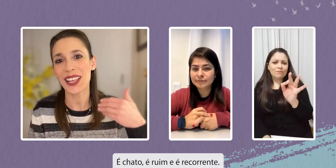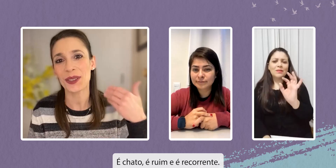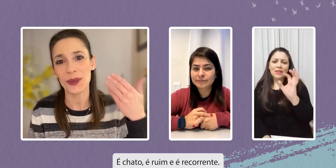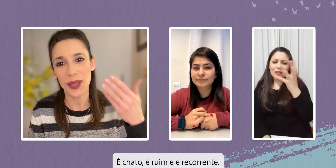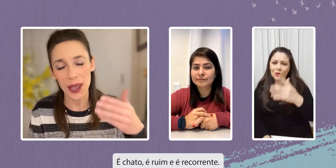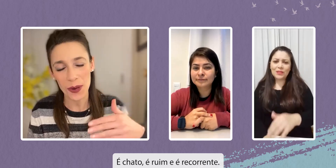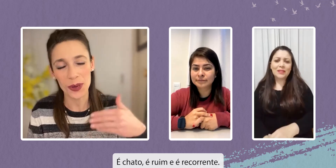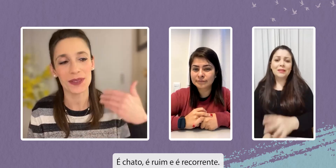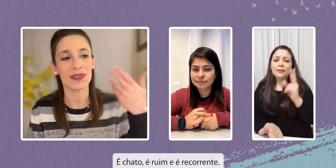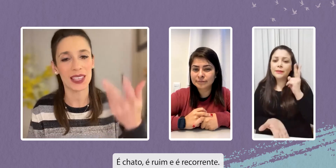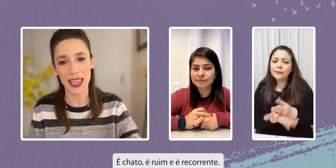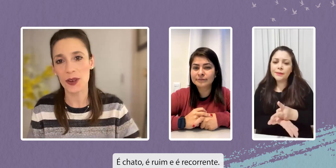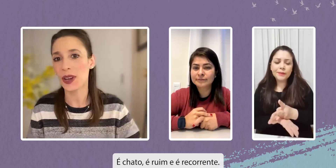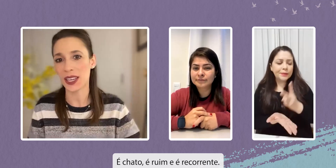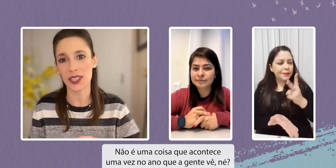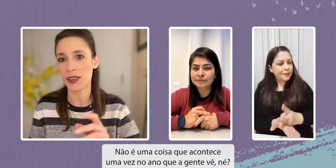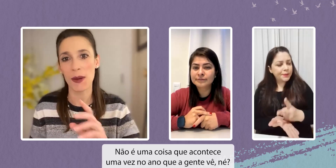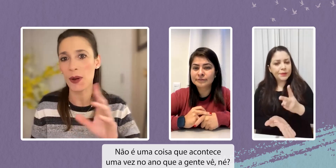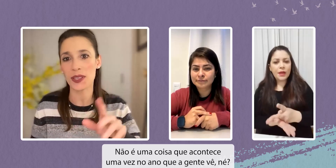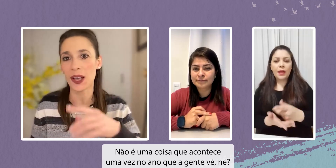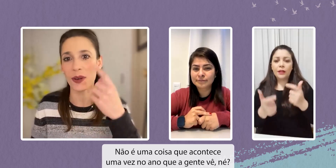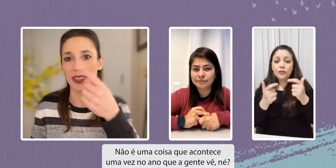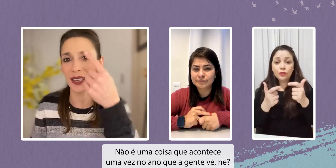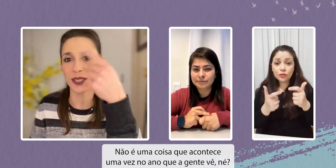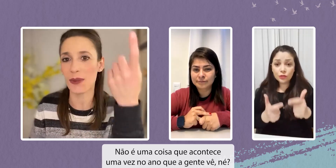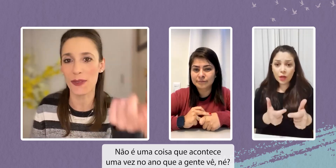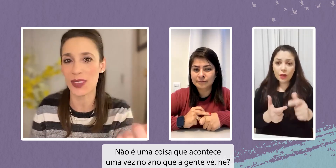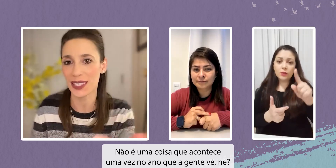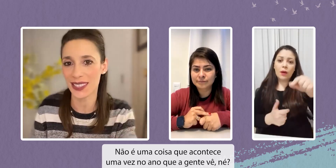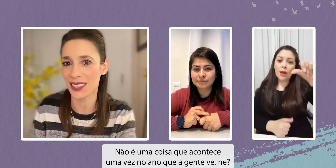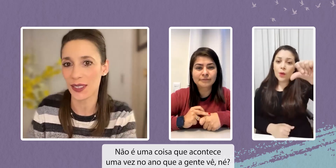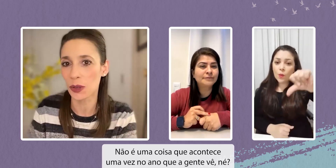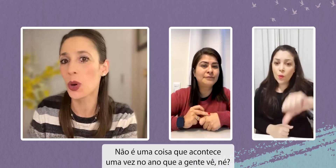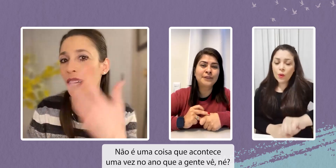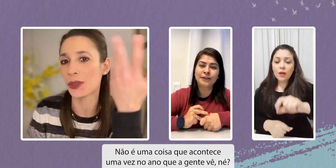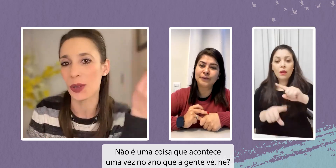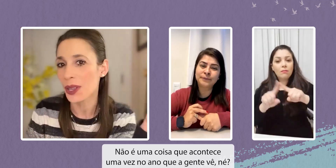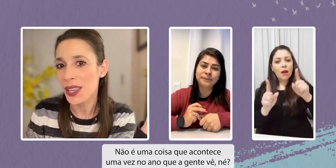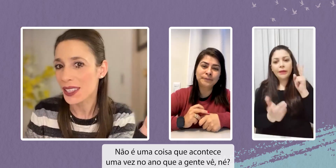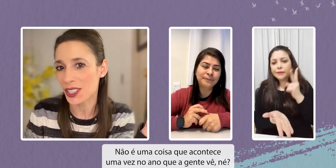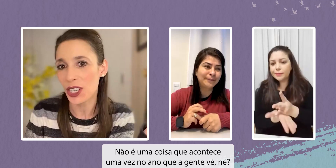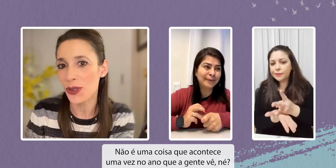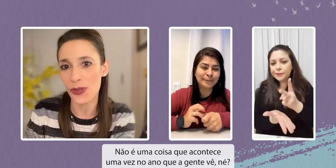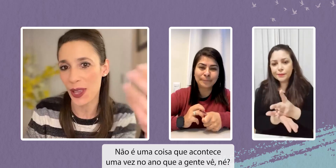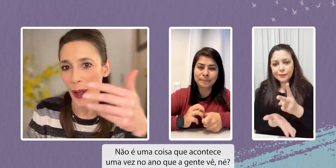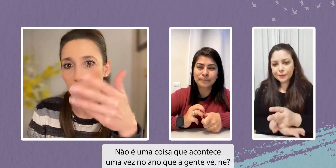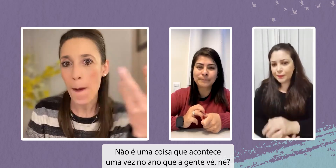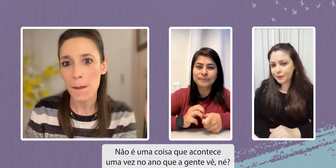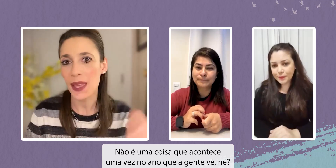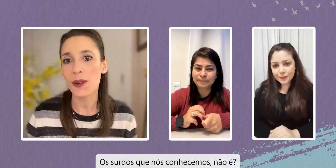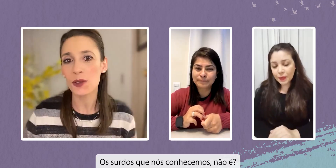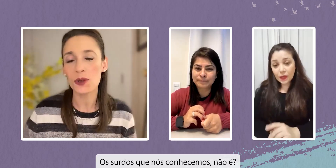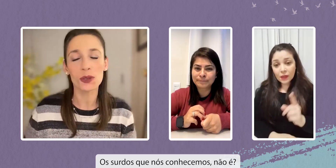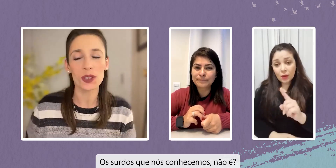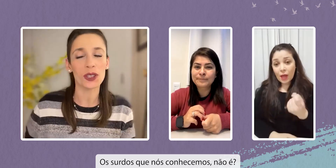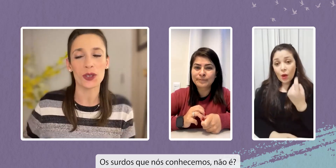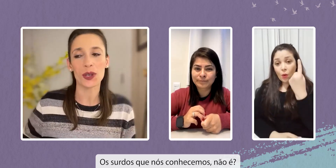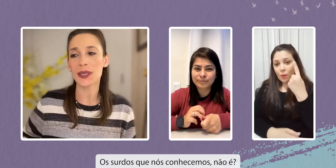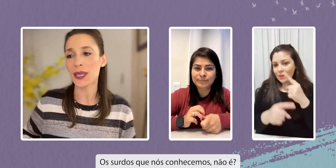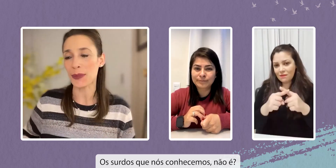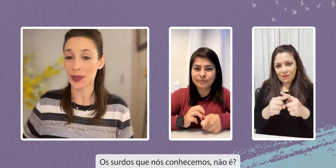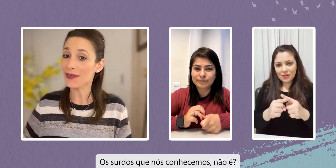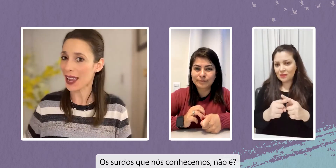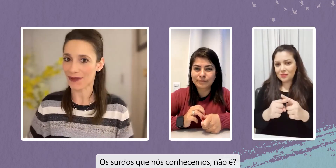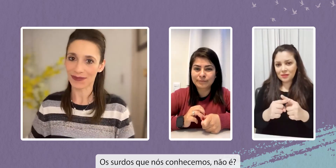É chato, é ruim e é recorrente. Não é uma coisa que acontece uma vez no ano que a gente vê, né, os surdos que